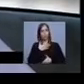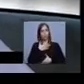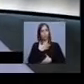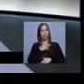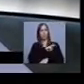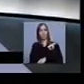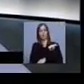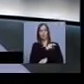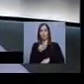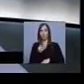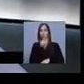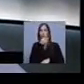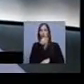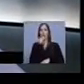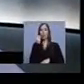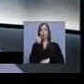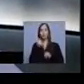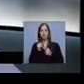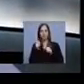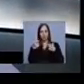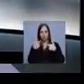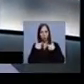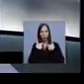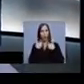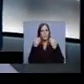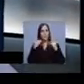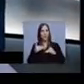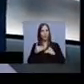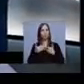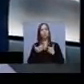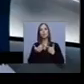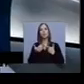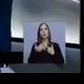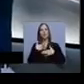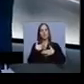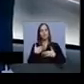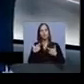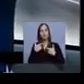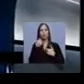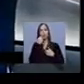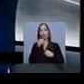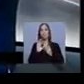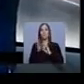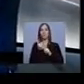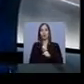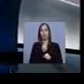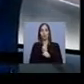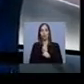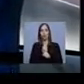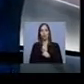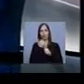minimizar o estresse eo cansaço provocados por um ambiente profissional dos restantes todos nós vivemos assim como é que conseguimos